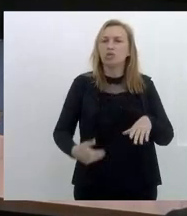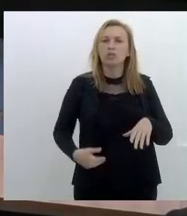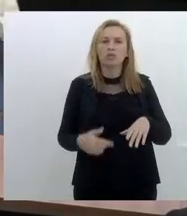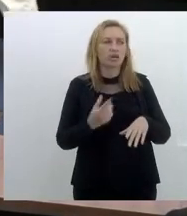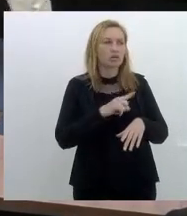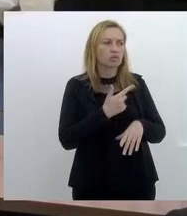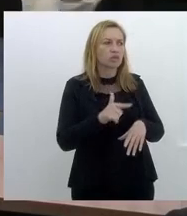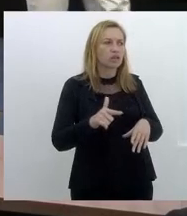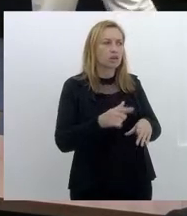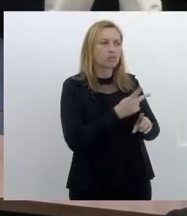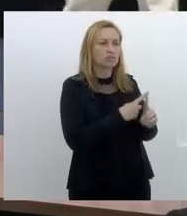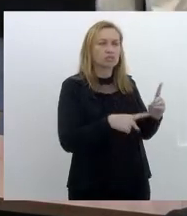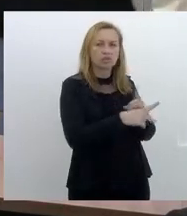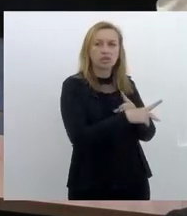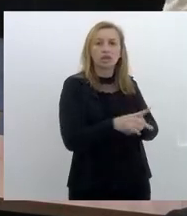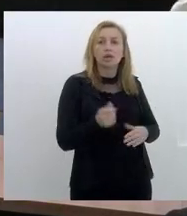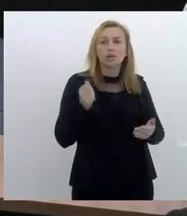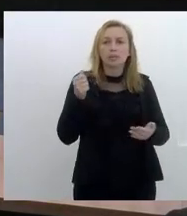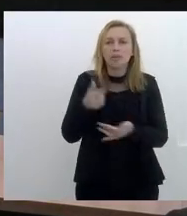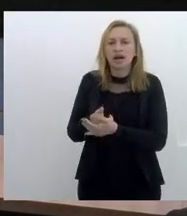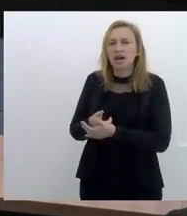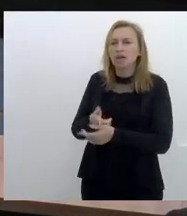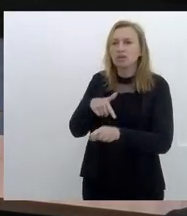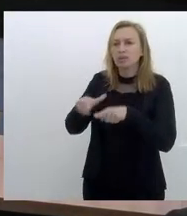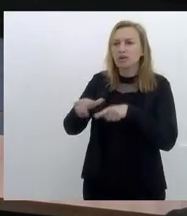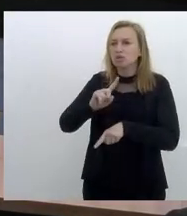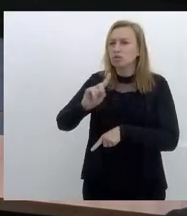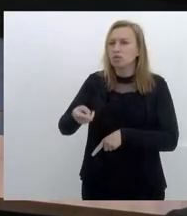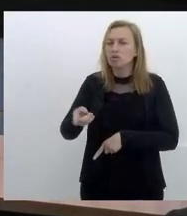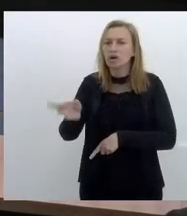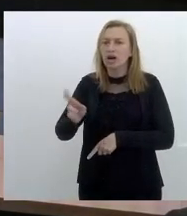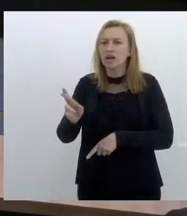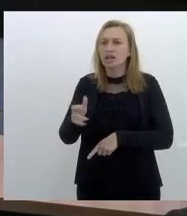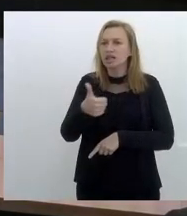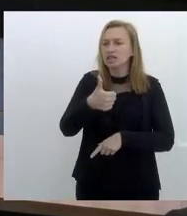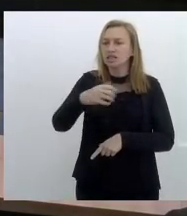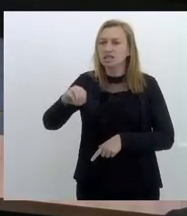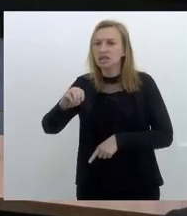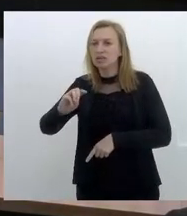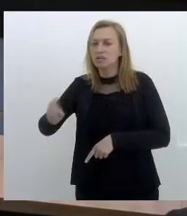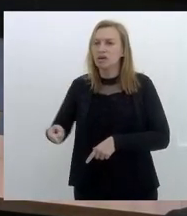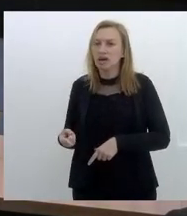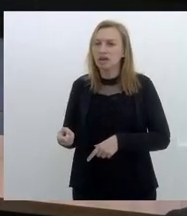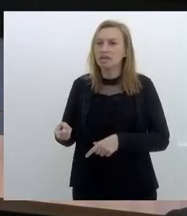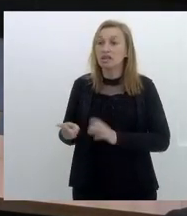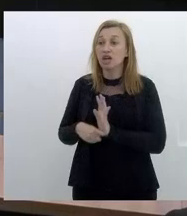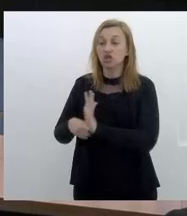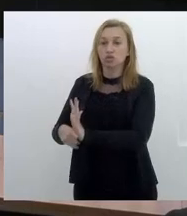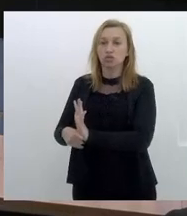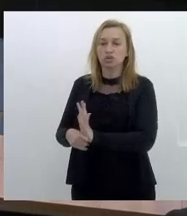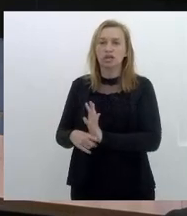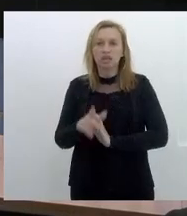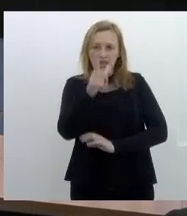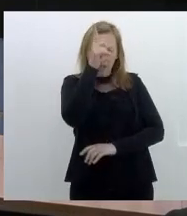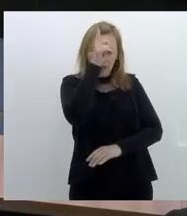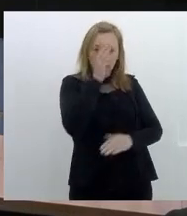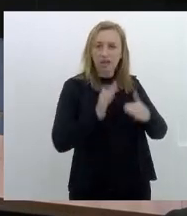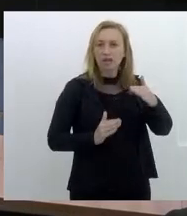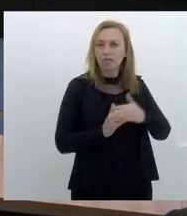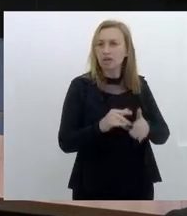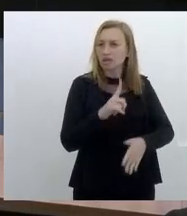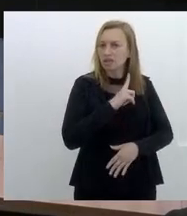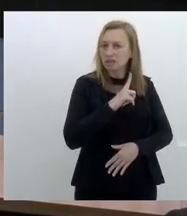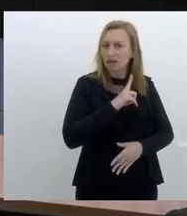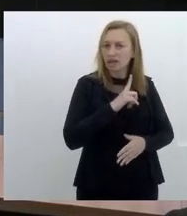para iniciativa privada tá com um trabalhador r$ 1000 e o cara Tira 100 mil rege pro labore na alemanha tem limite